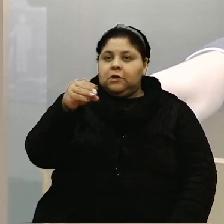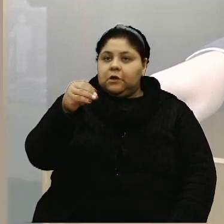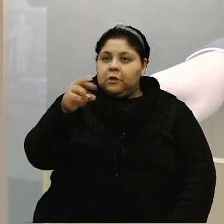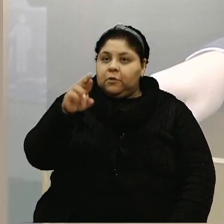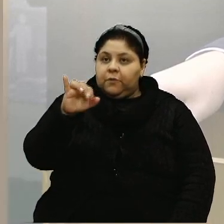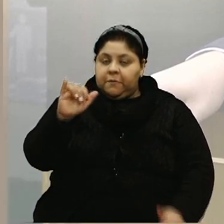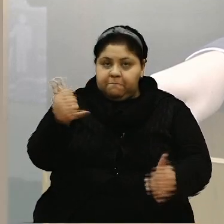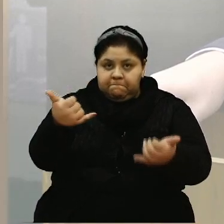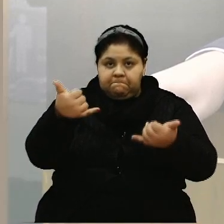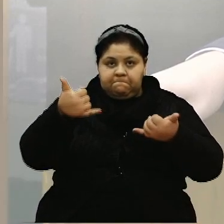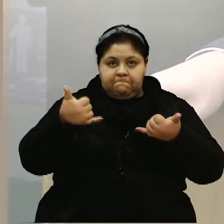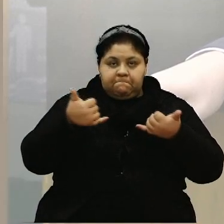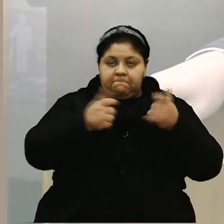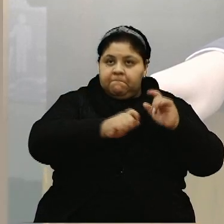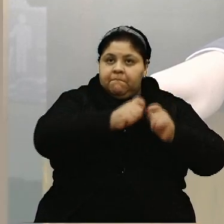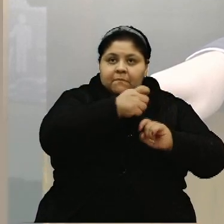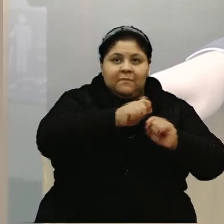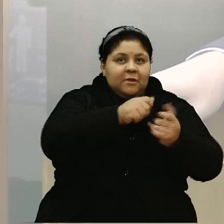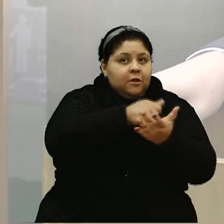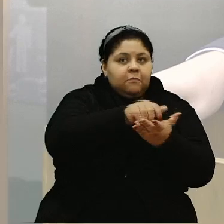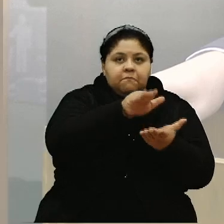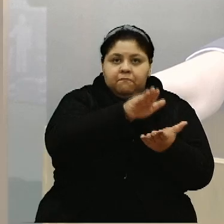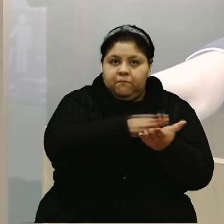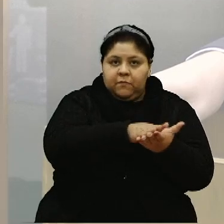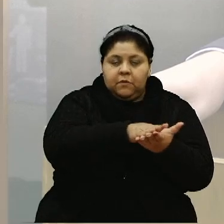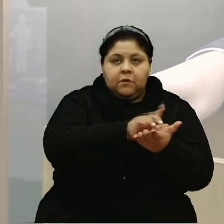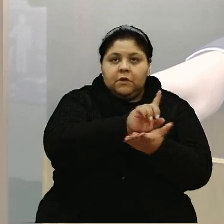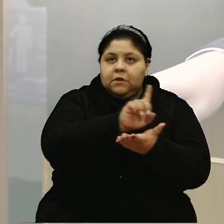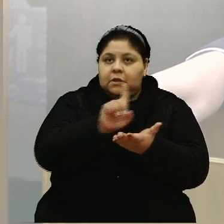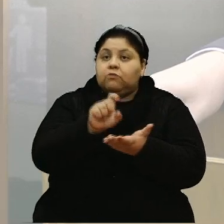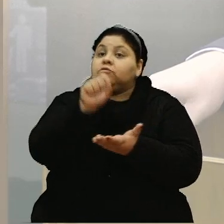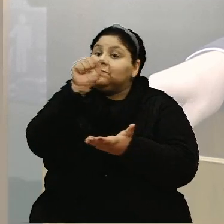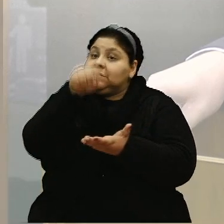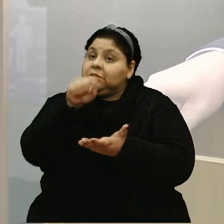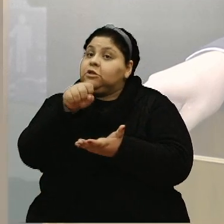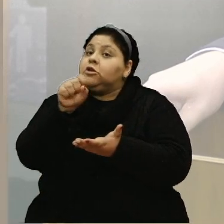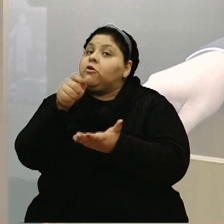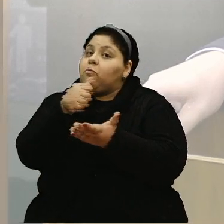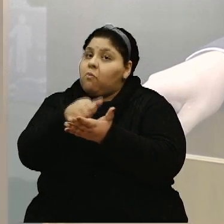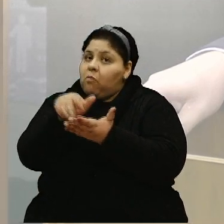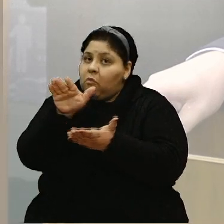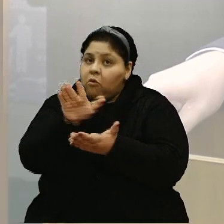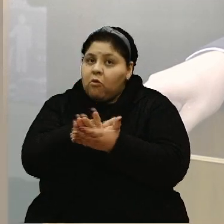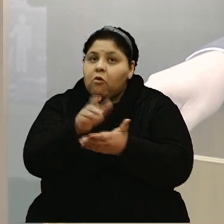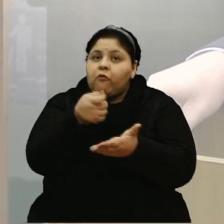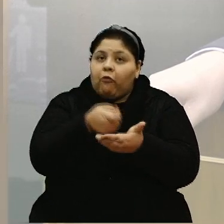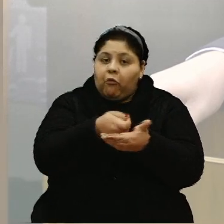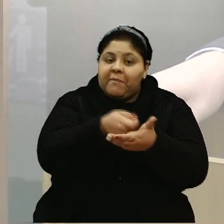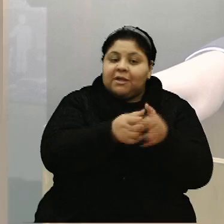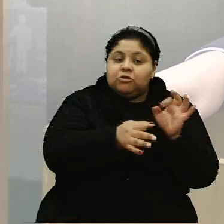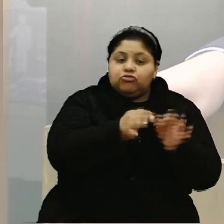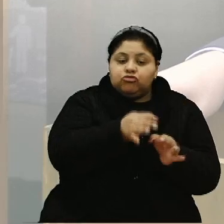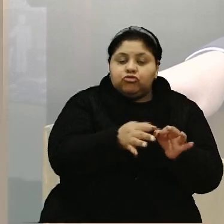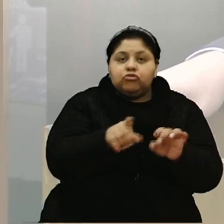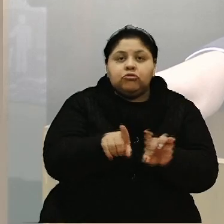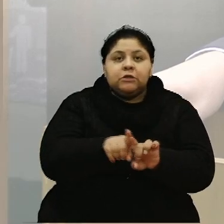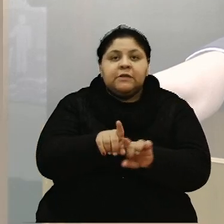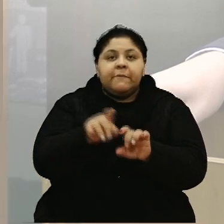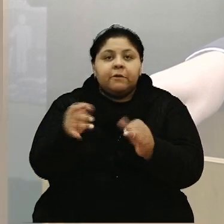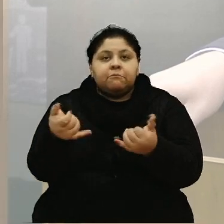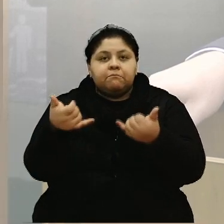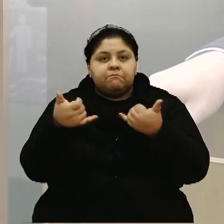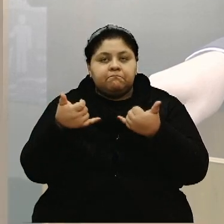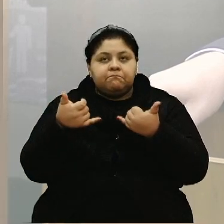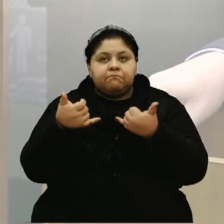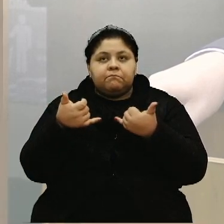penalizada, e isso é uma correção que devemos fazer. A empresa foi penalizada, está sendo cobrada judicialmente. E também nos informa que